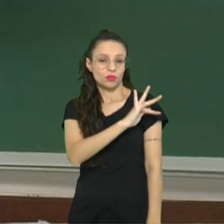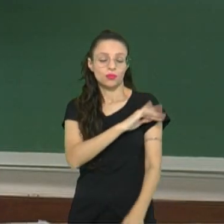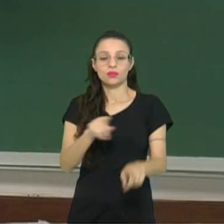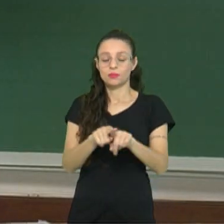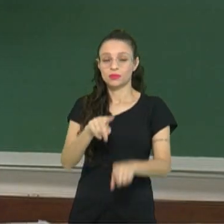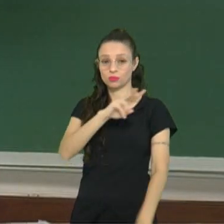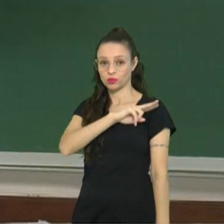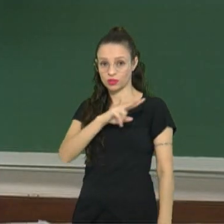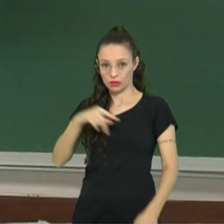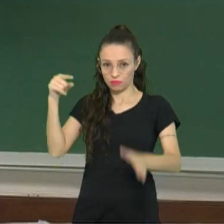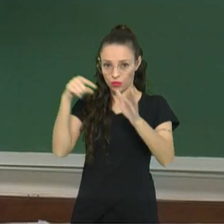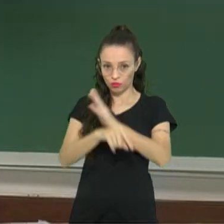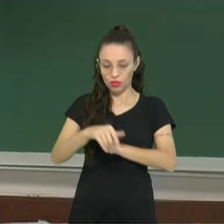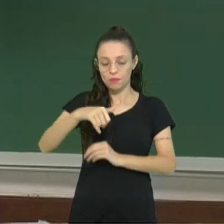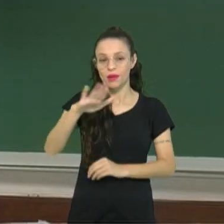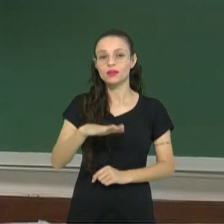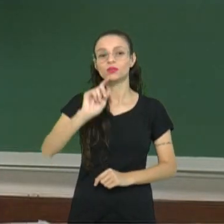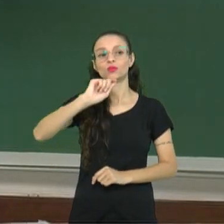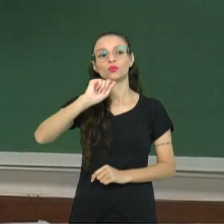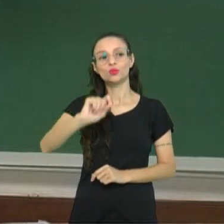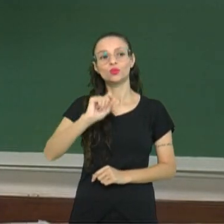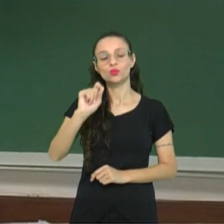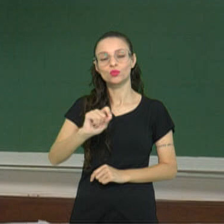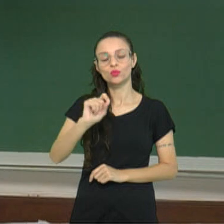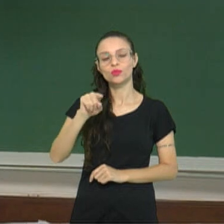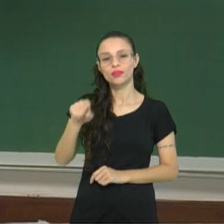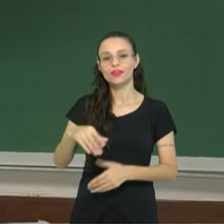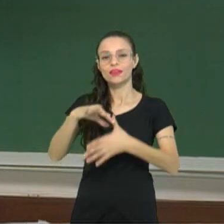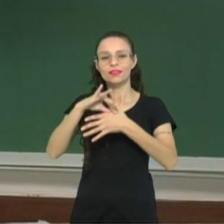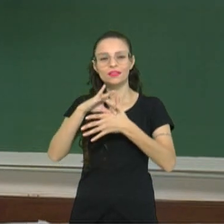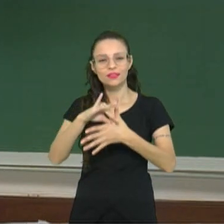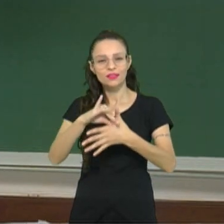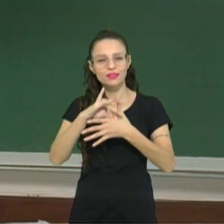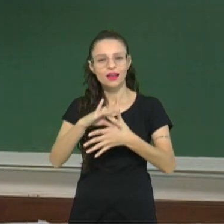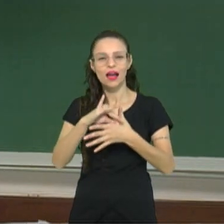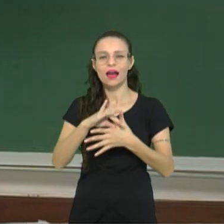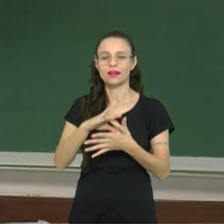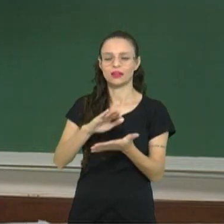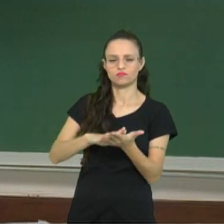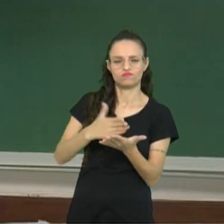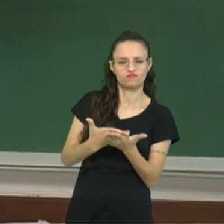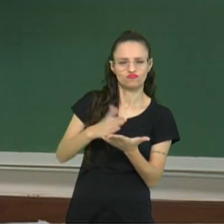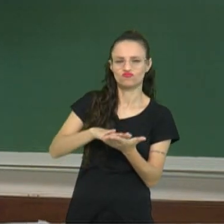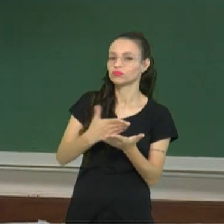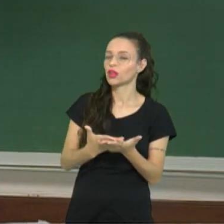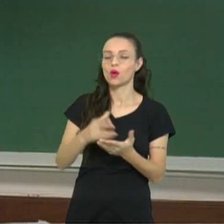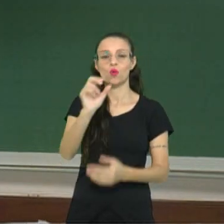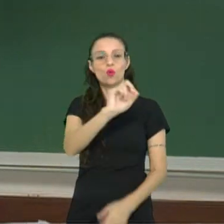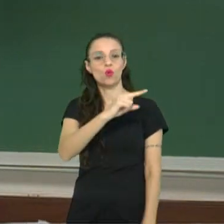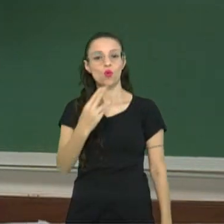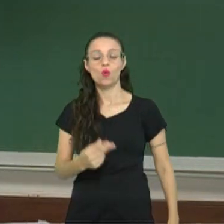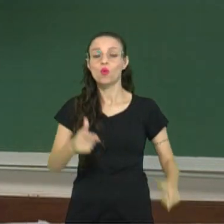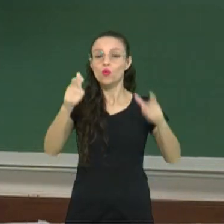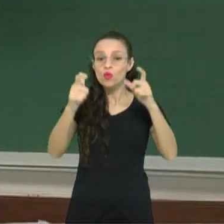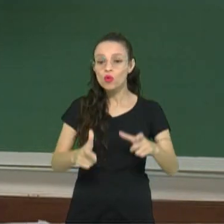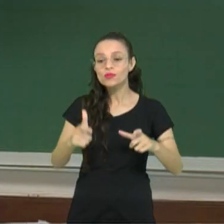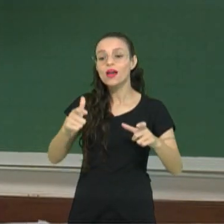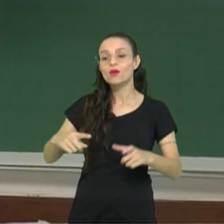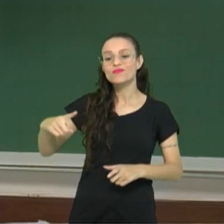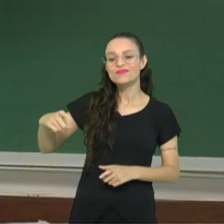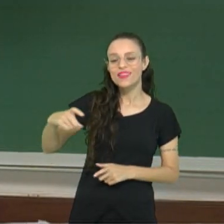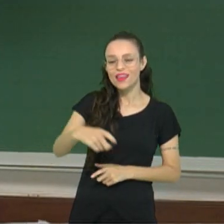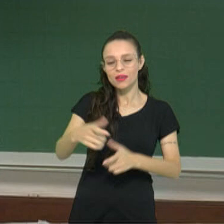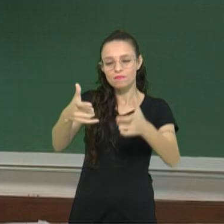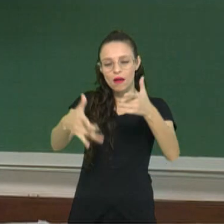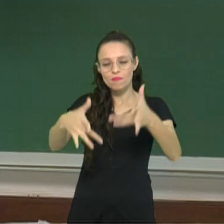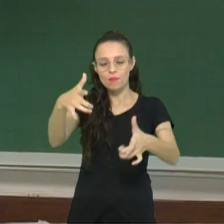aprofundar um pouco mais isso, né? A ingestão de carne, né, mal passada ou locais onde esse ovo esteja presente,